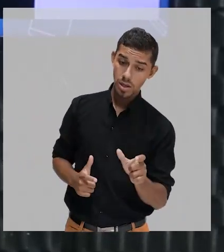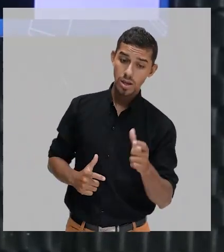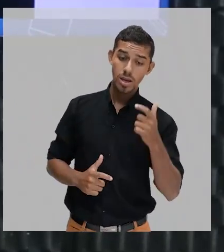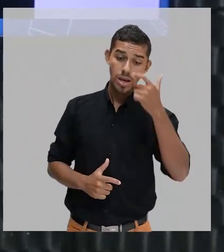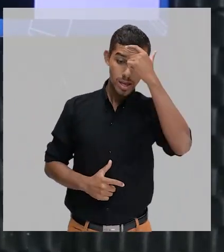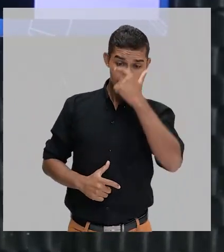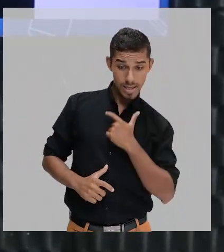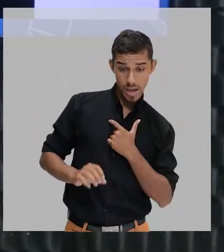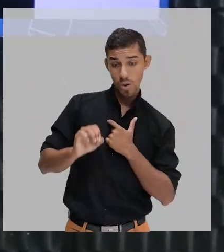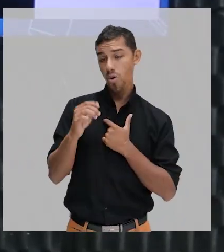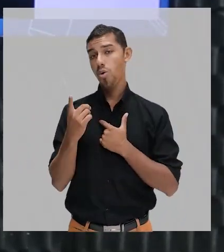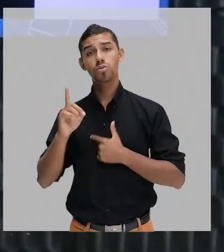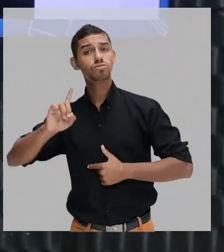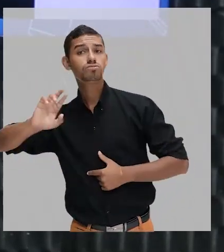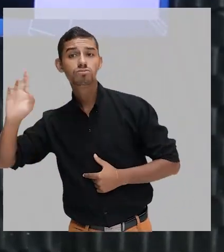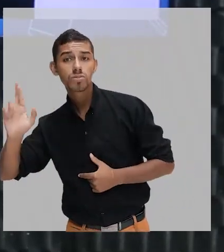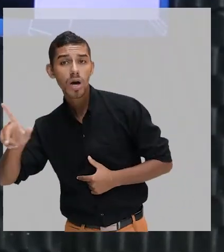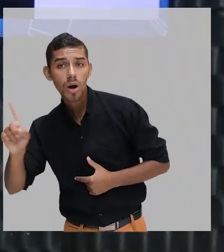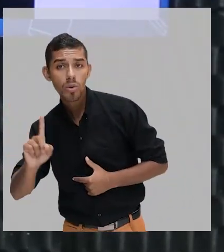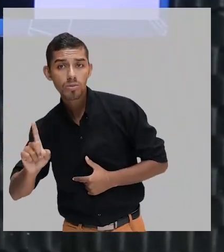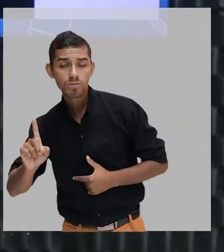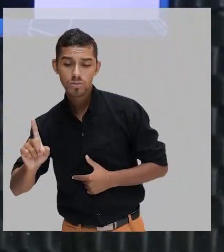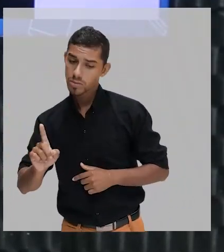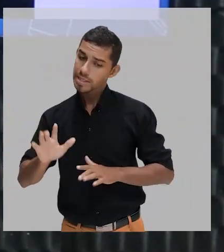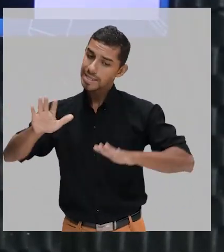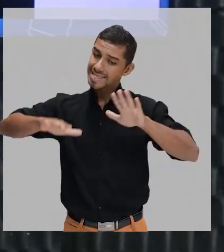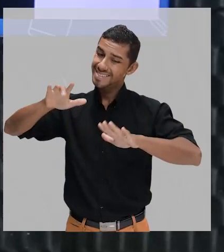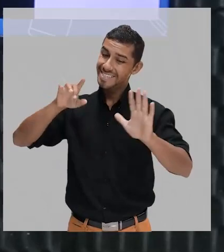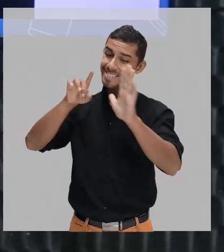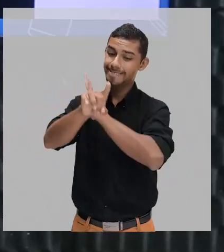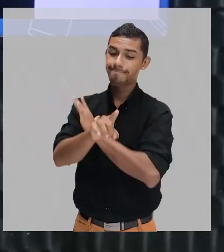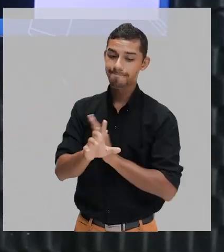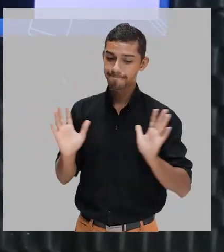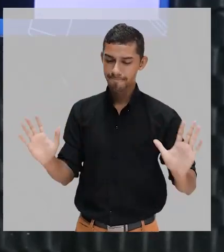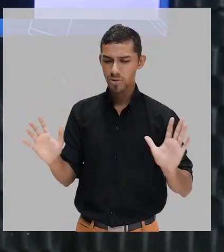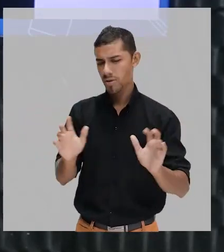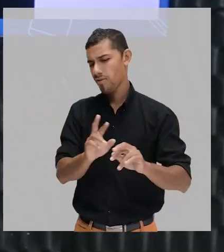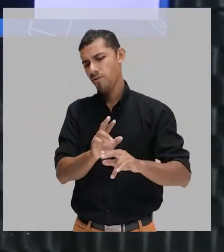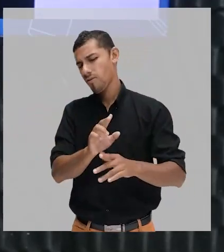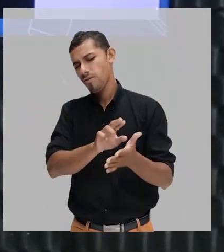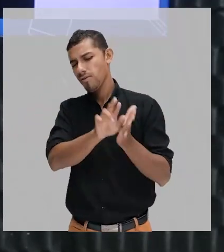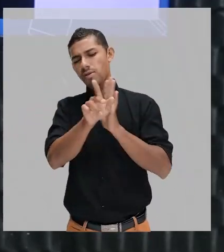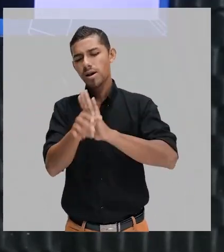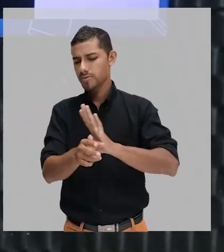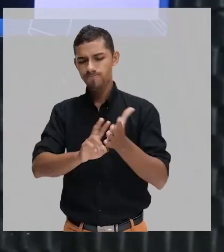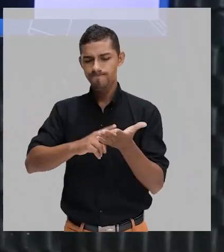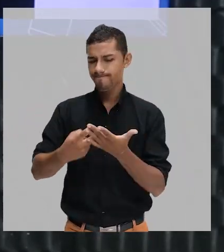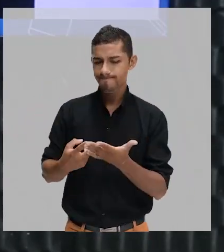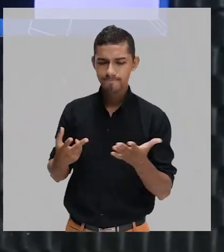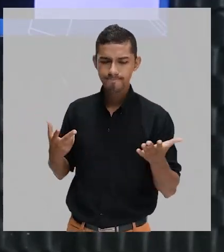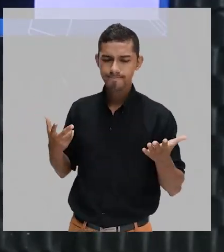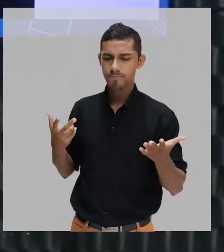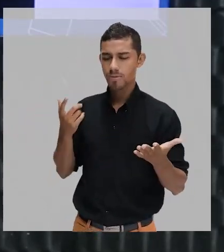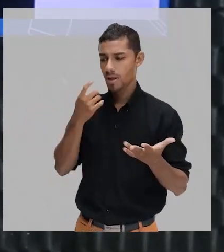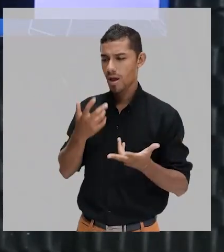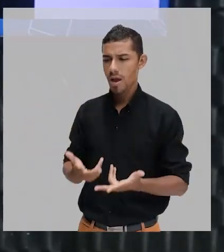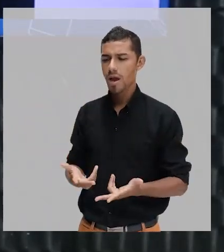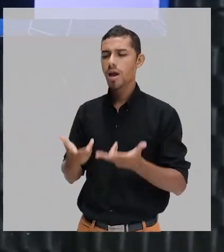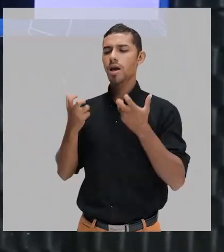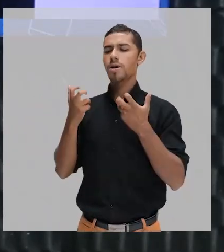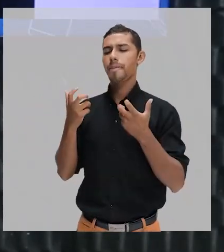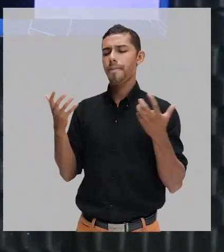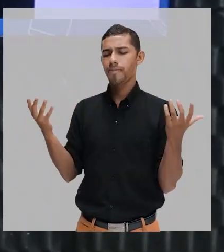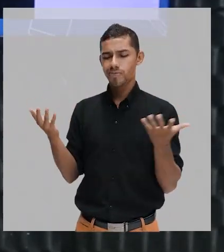eis a questão. O interessante disso tudo é que essa frase ela pode ter várias traduções, mas quando a gente for falar de Hamlet, é aí a gente